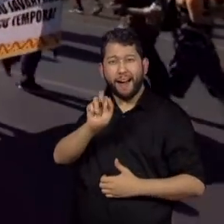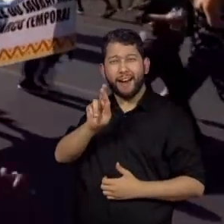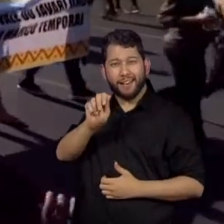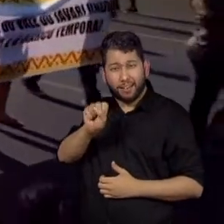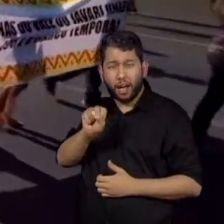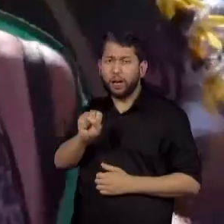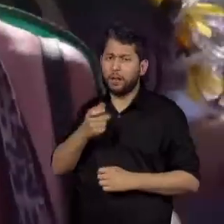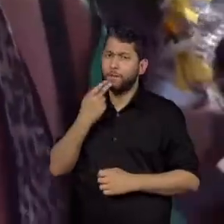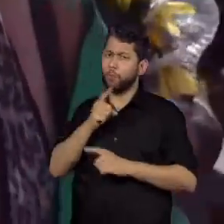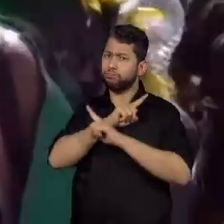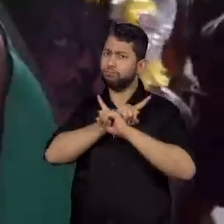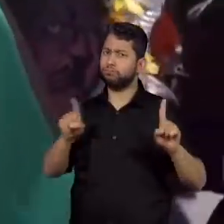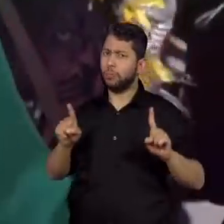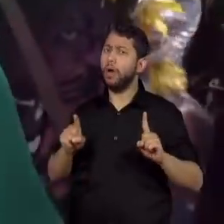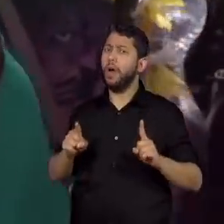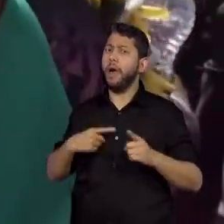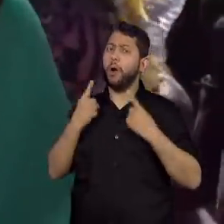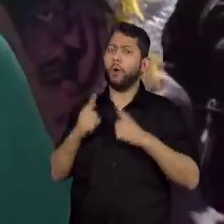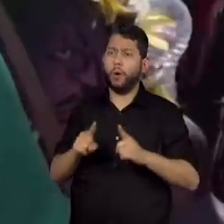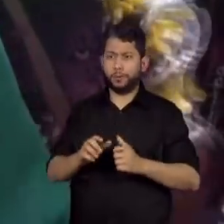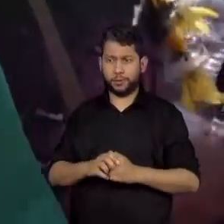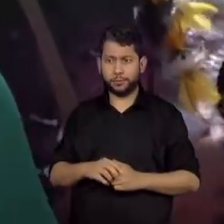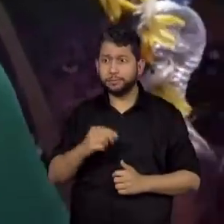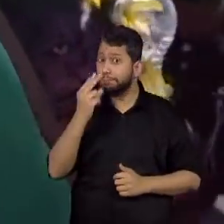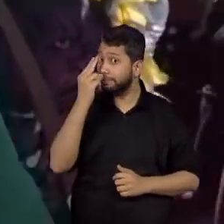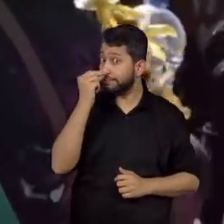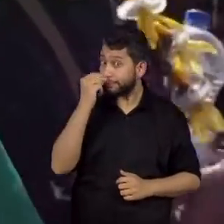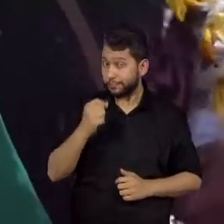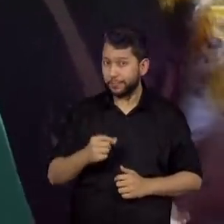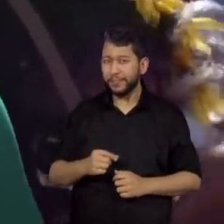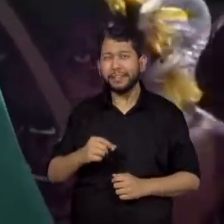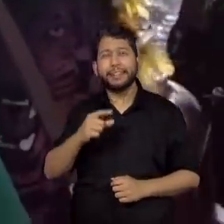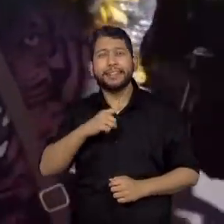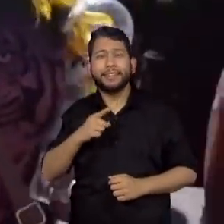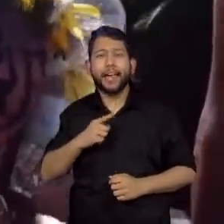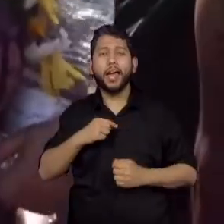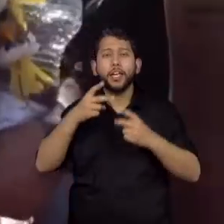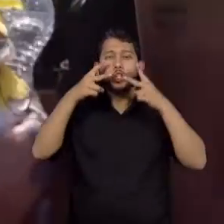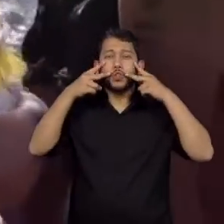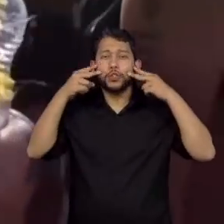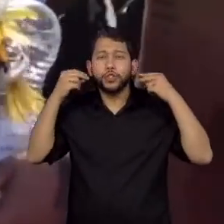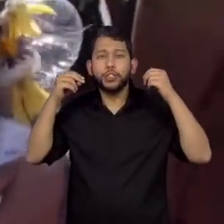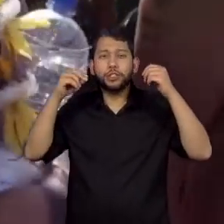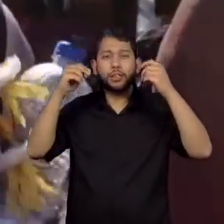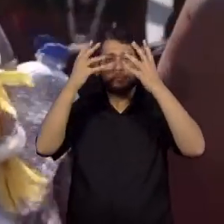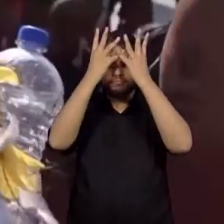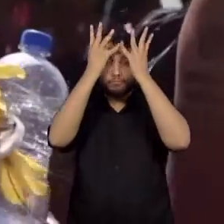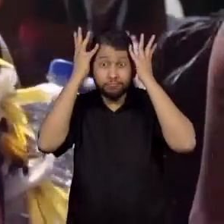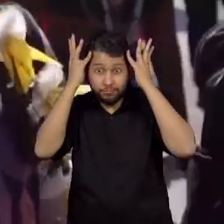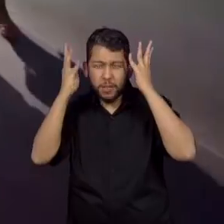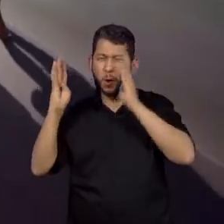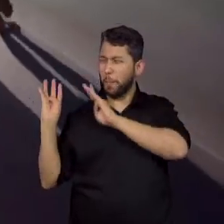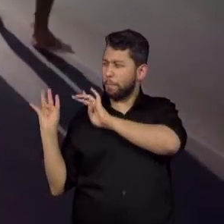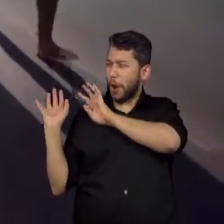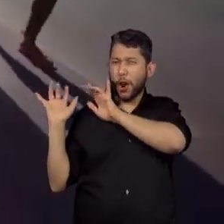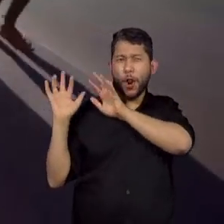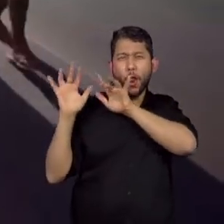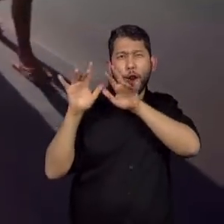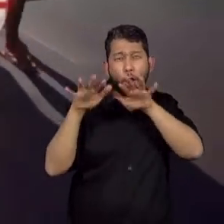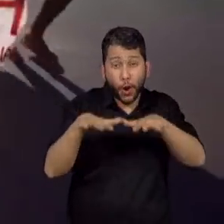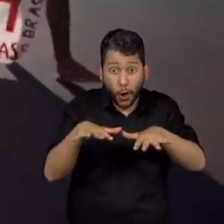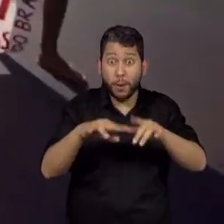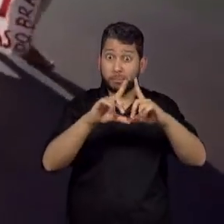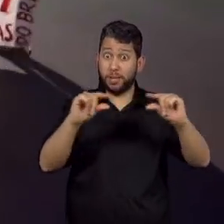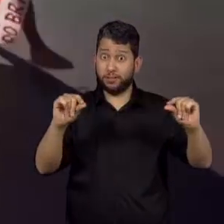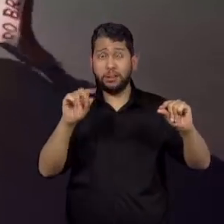temporal. Cerca de 6 mil indígenas de diversas etnias se reuniram em Brasília para acompanhar a votação do